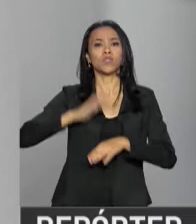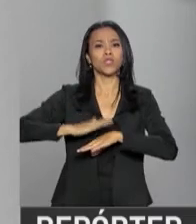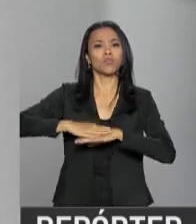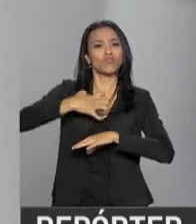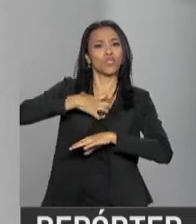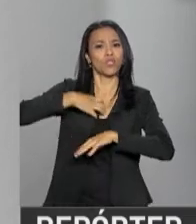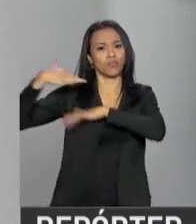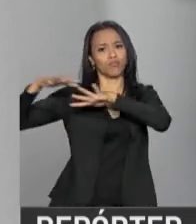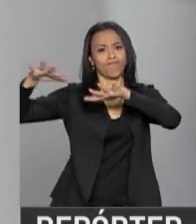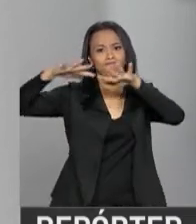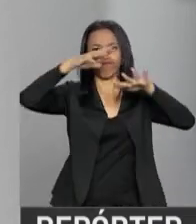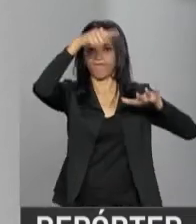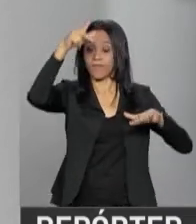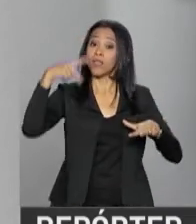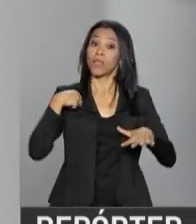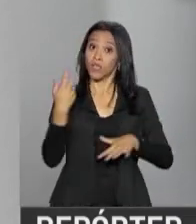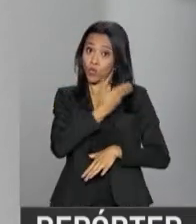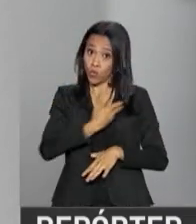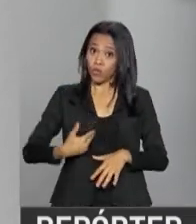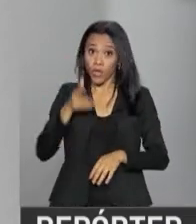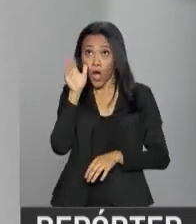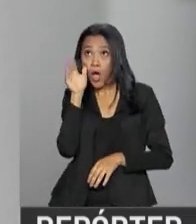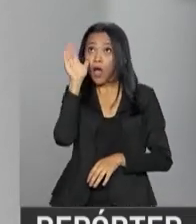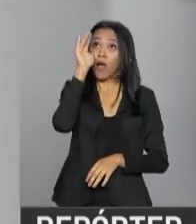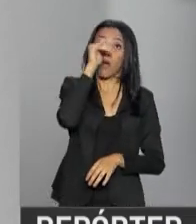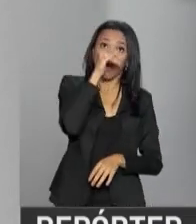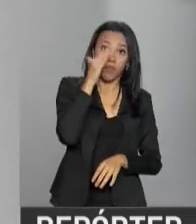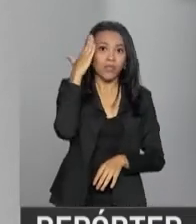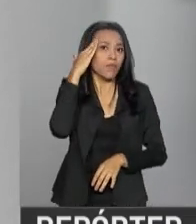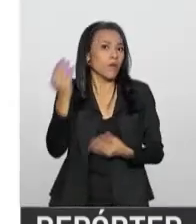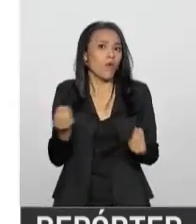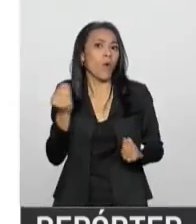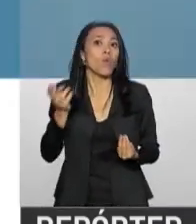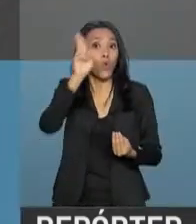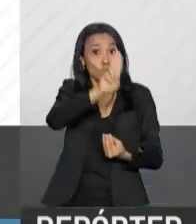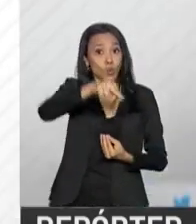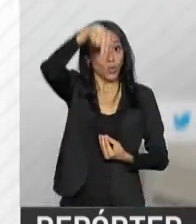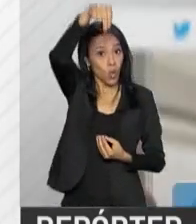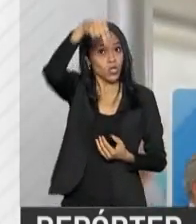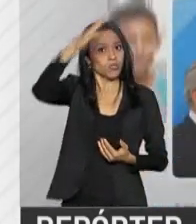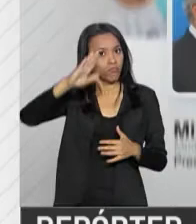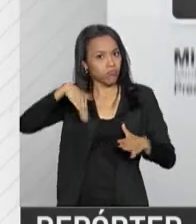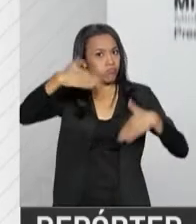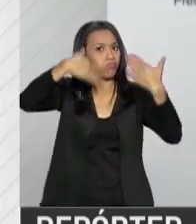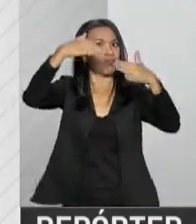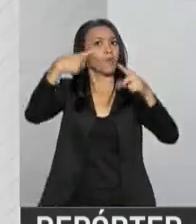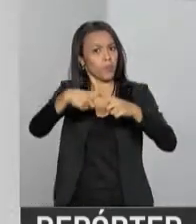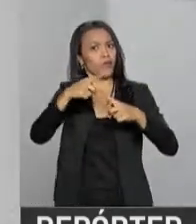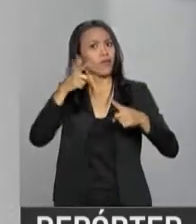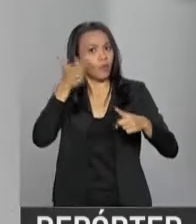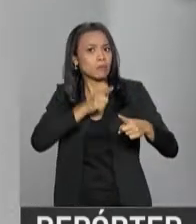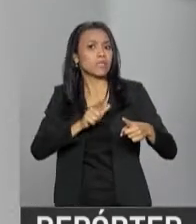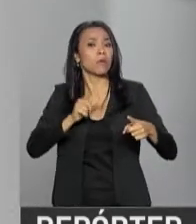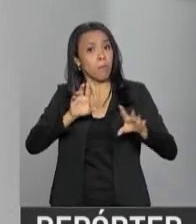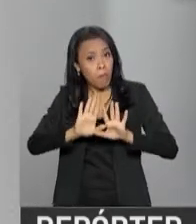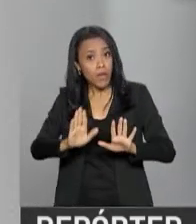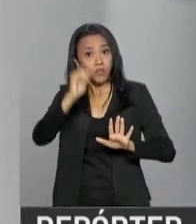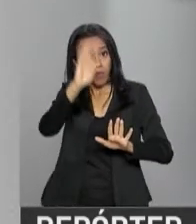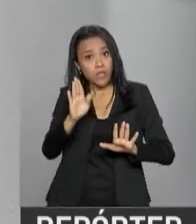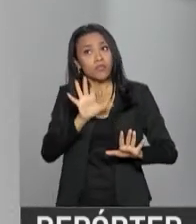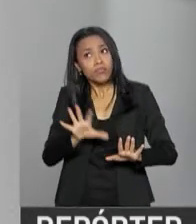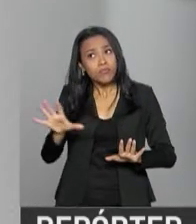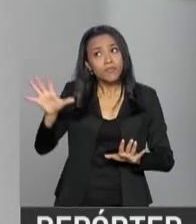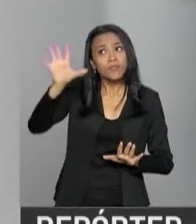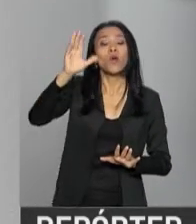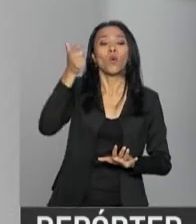governo olha e cuida de cada canto do país o norte cresceu muito por ter espaço para isso mas o brasil todo avançou também e vai